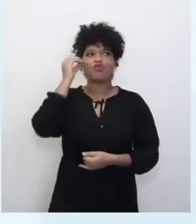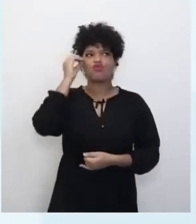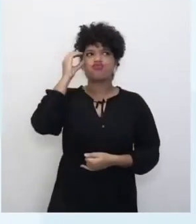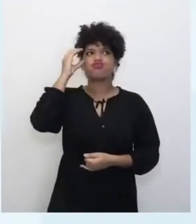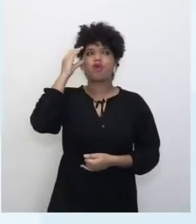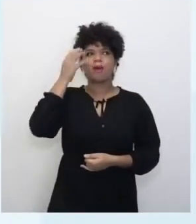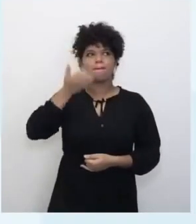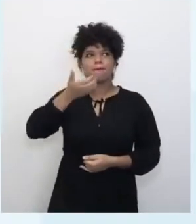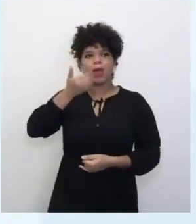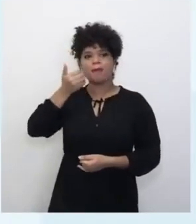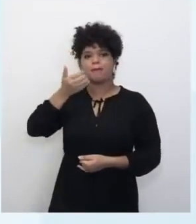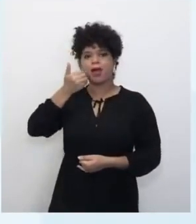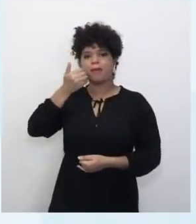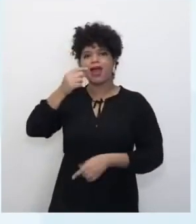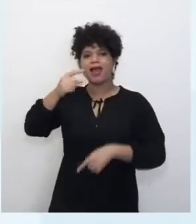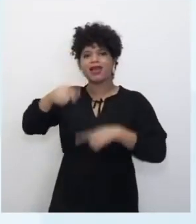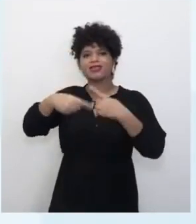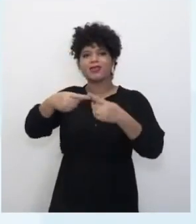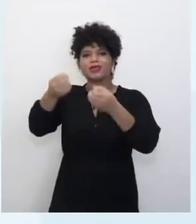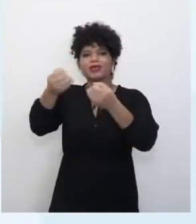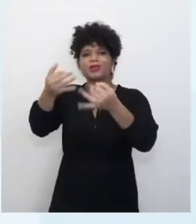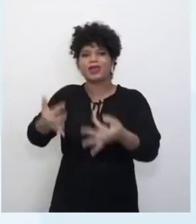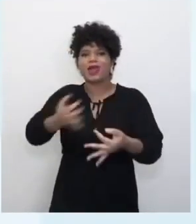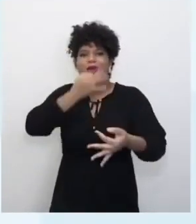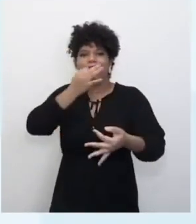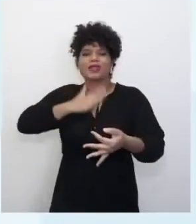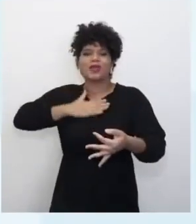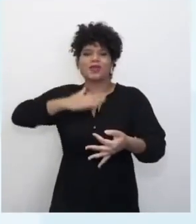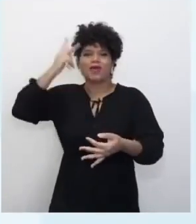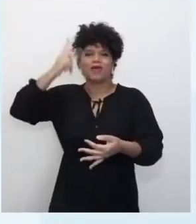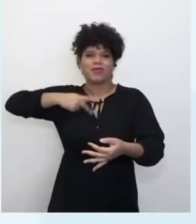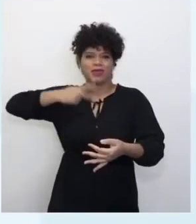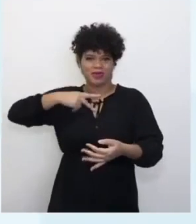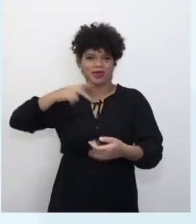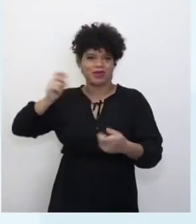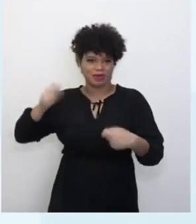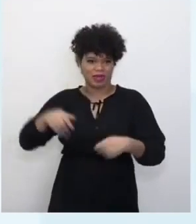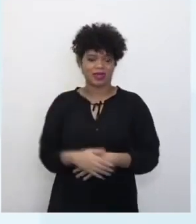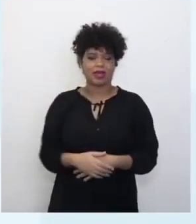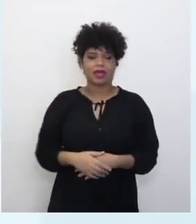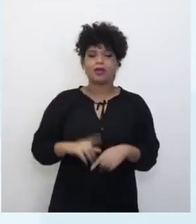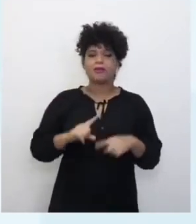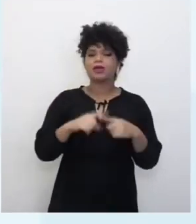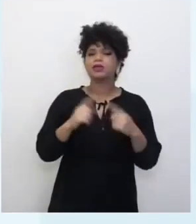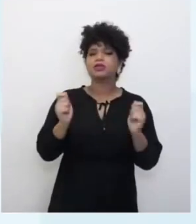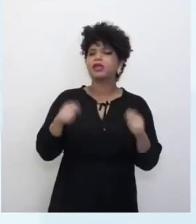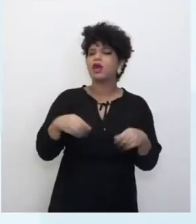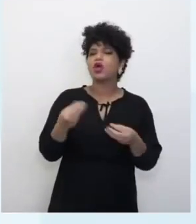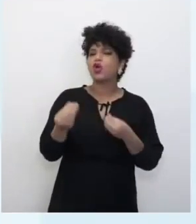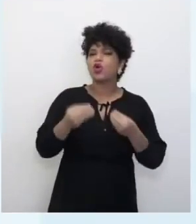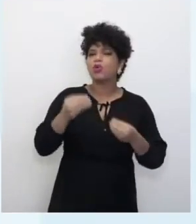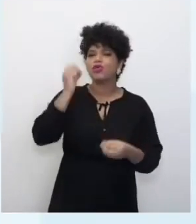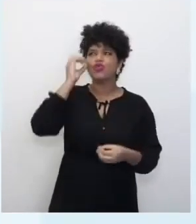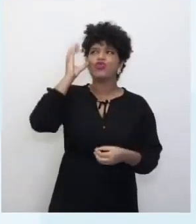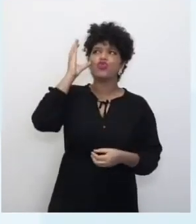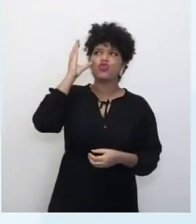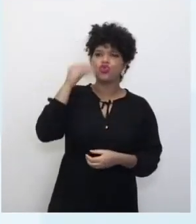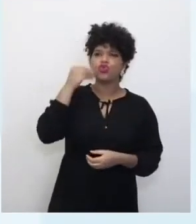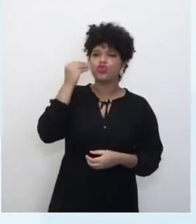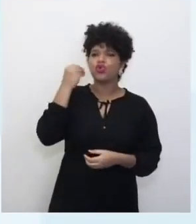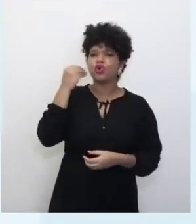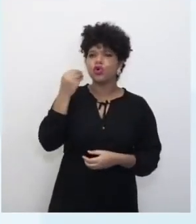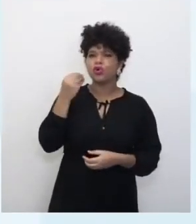absorvemos delas para posteriormente utilizarmos como argumento. Esse envolvimento se dá em diversos contextos: na escola,